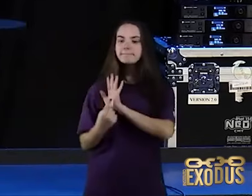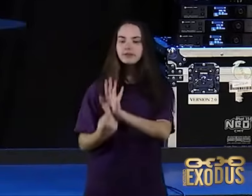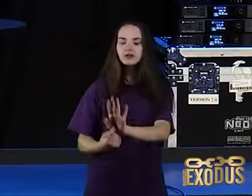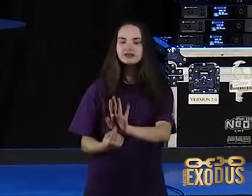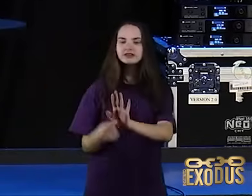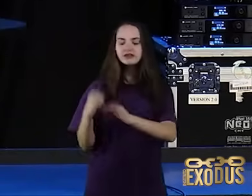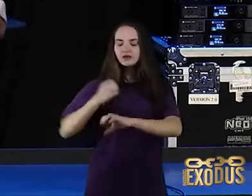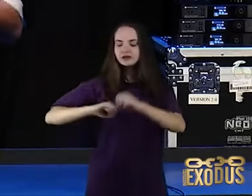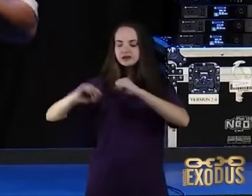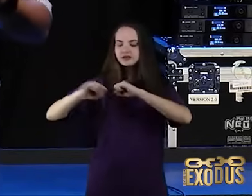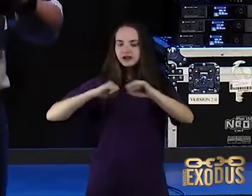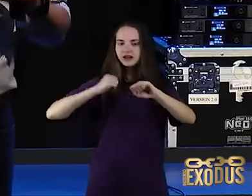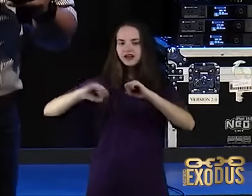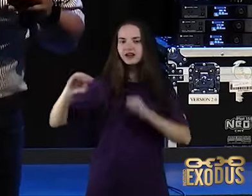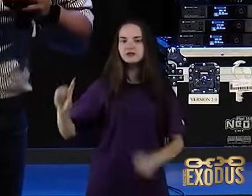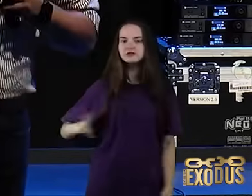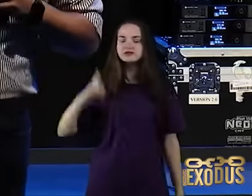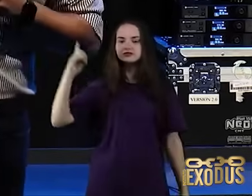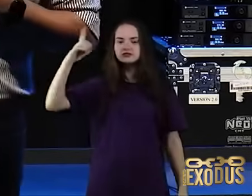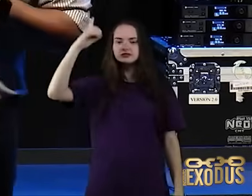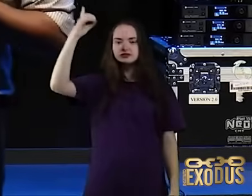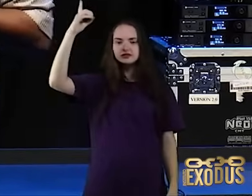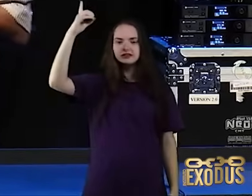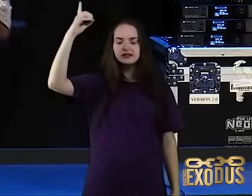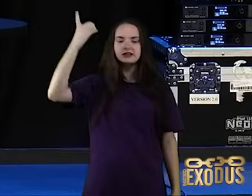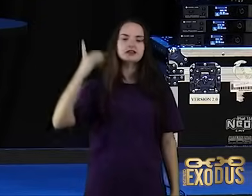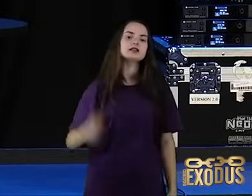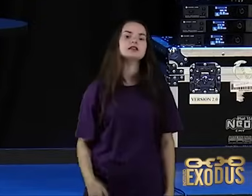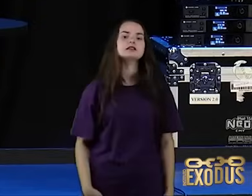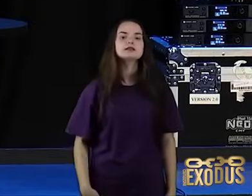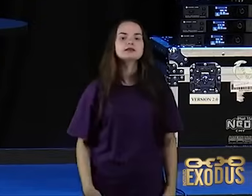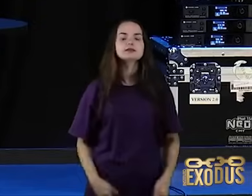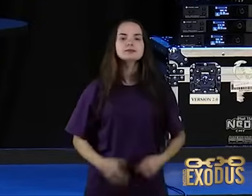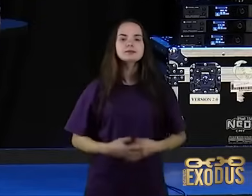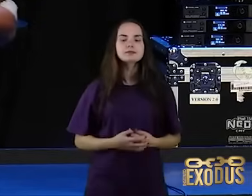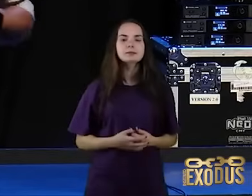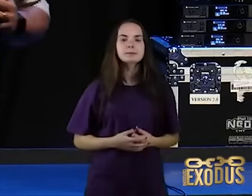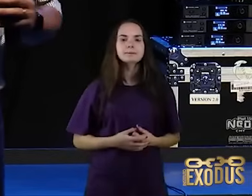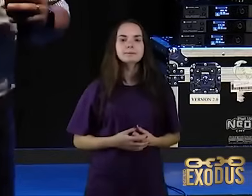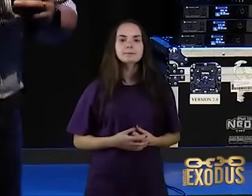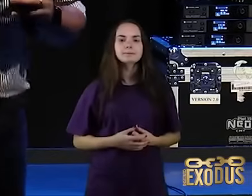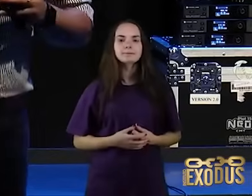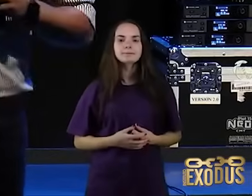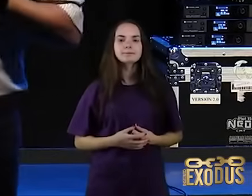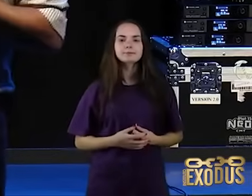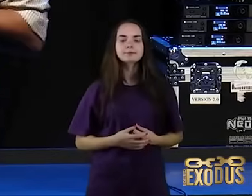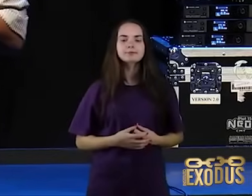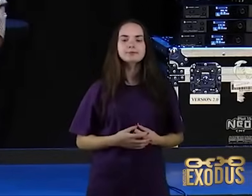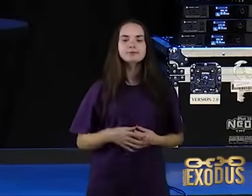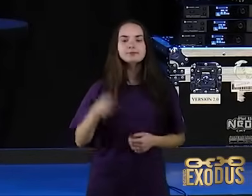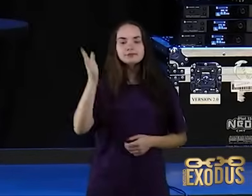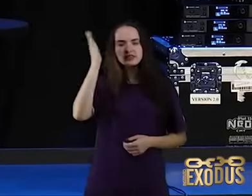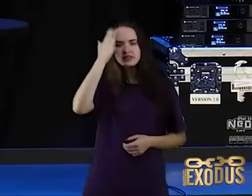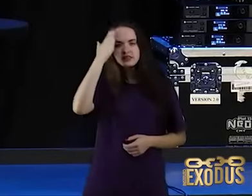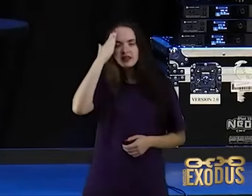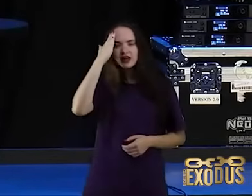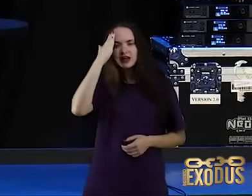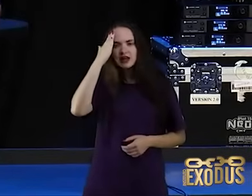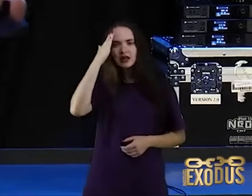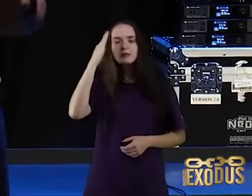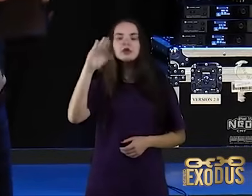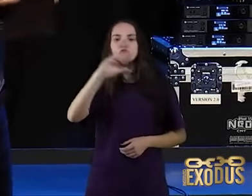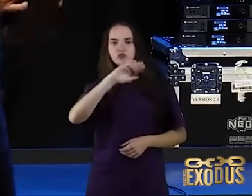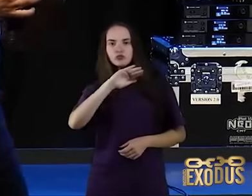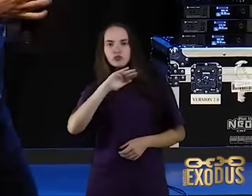nada me faltará ele tá fazendo um louvor pro dia que o filho dele morreu foi sabe quando o filho dele morreu ele cantou essa